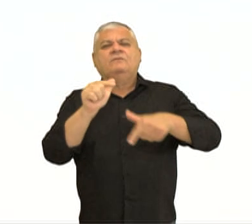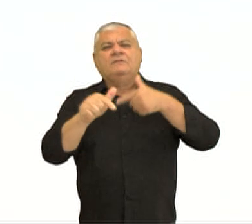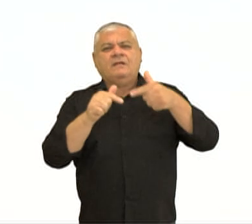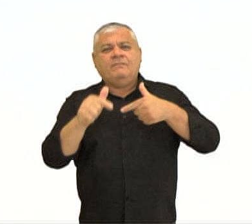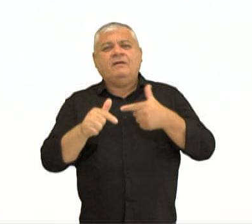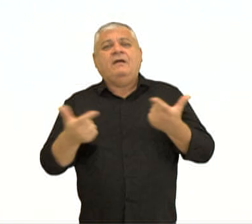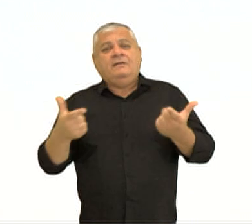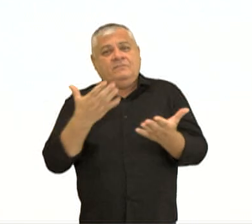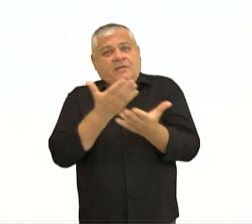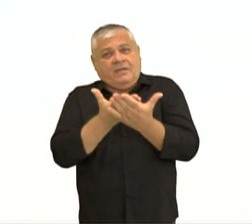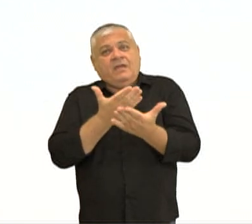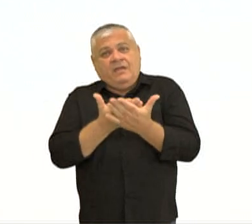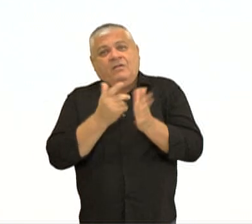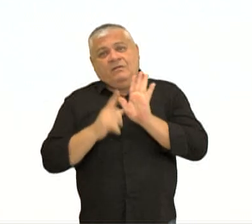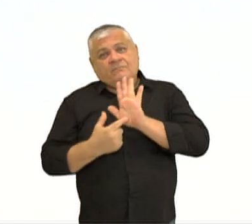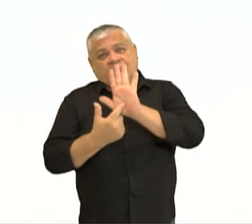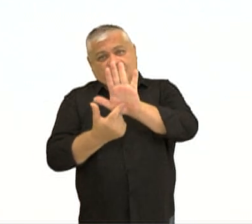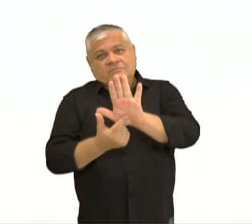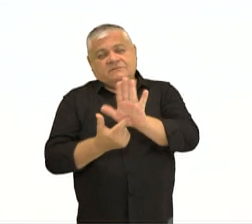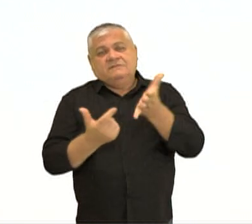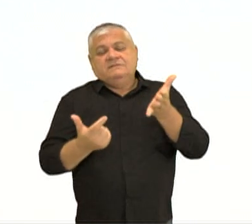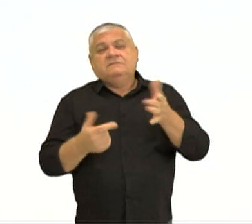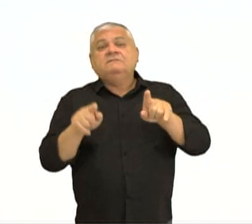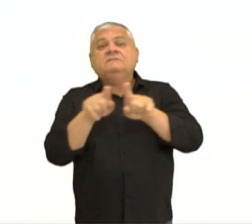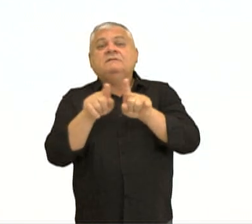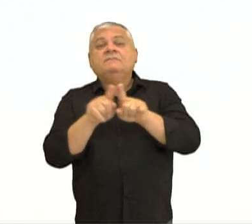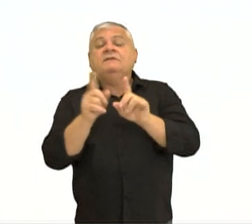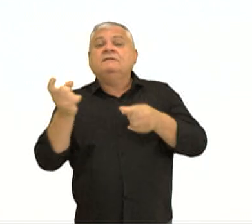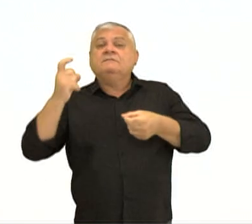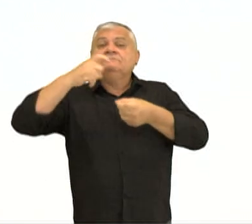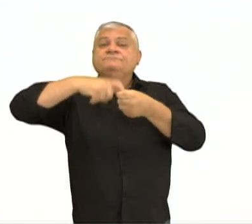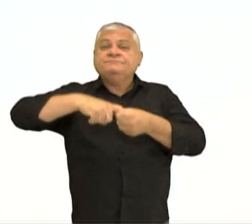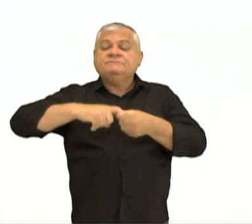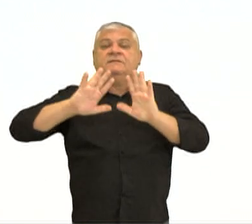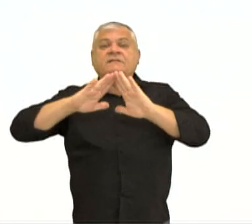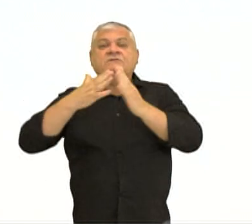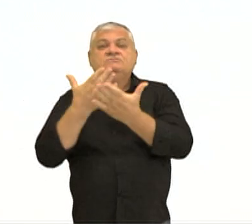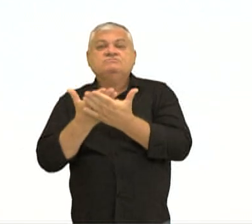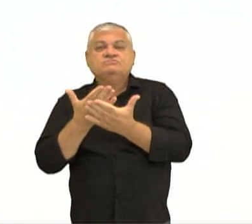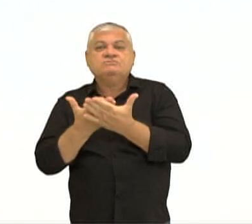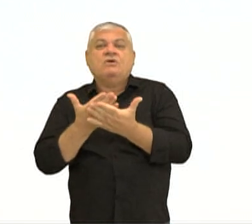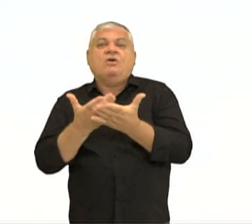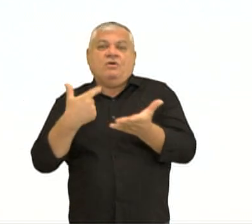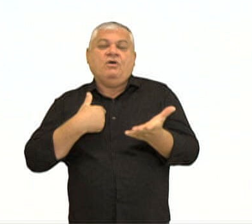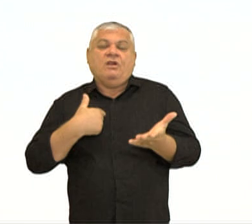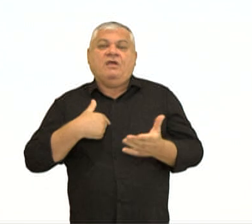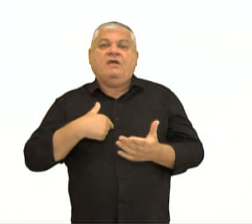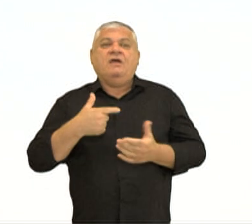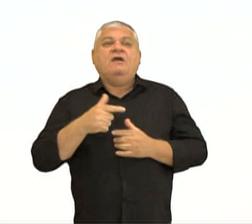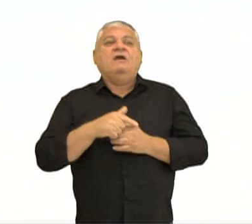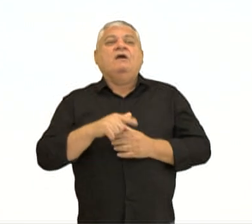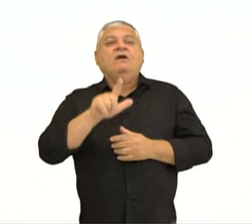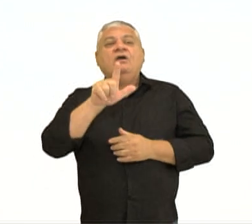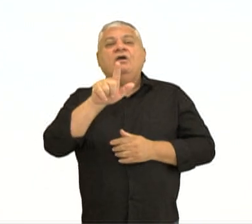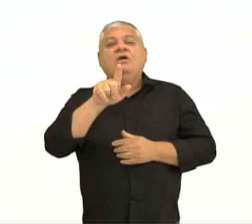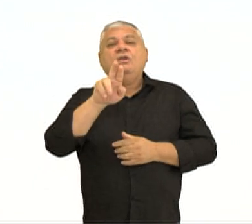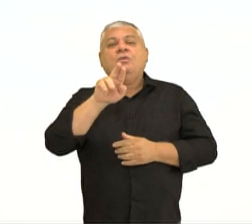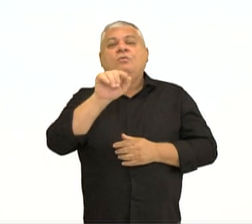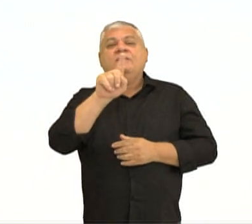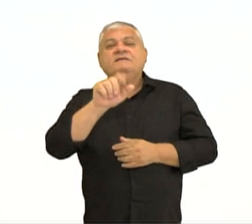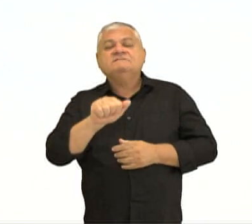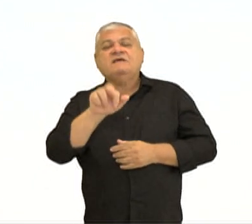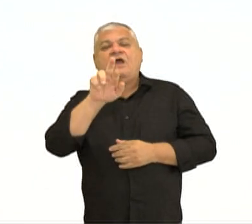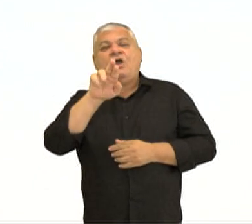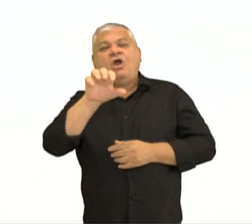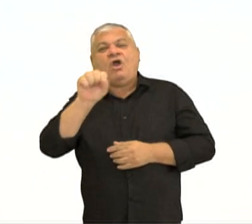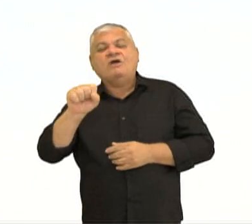nossa videoaula e também ele fez uma parceria no Colégio Estadual Luiza Ross com a professora